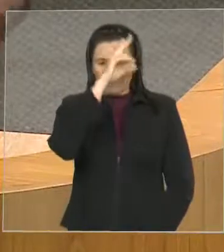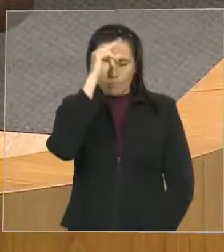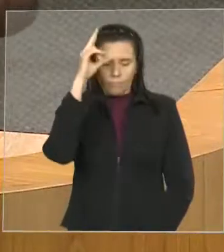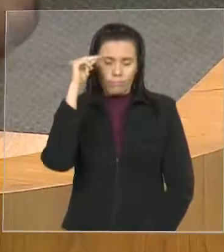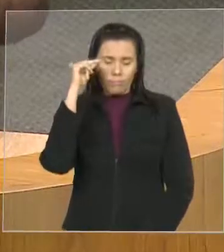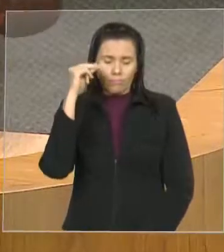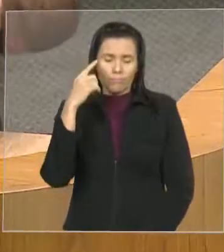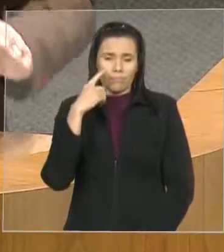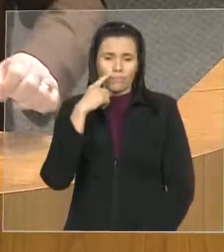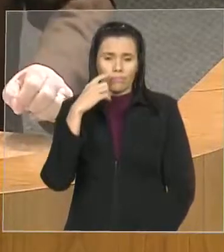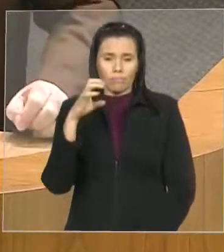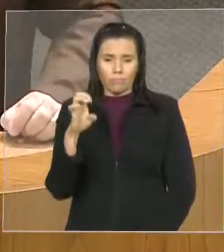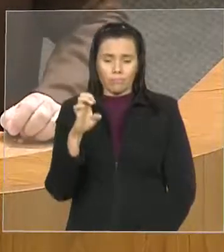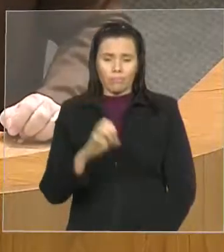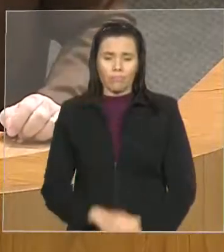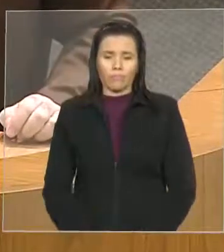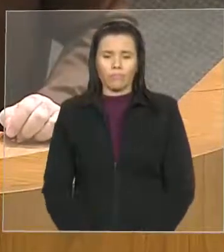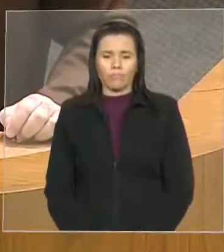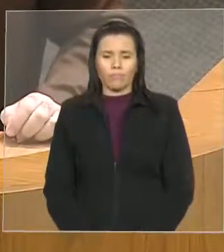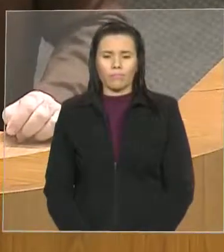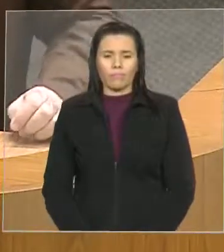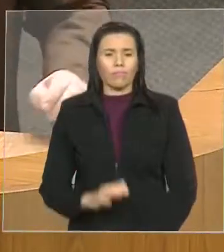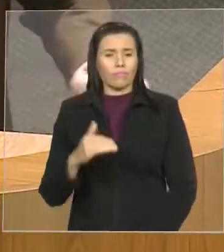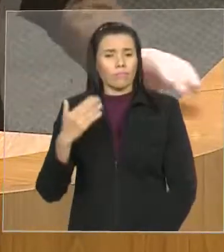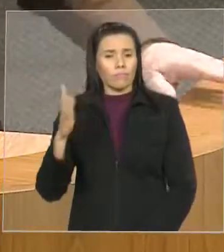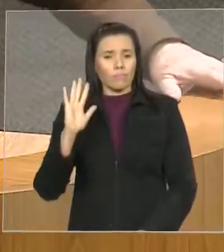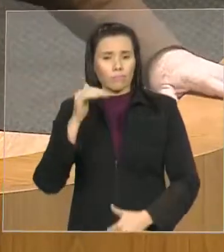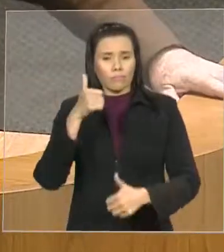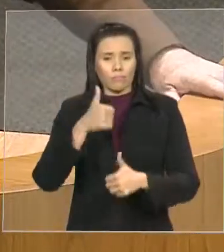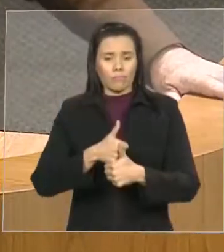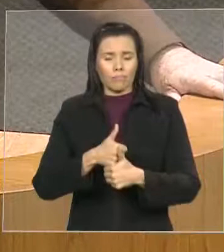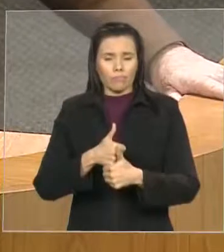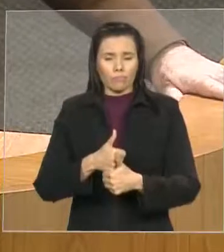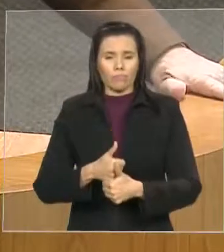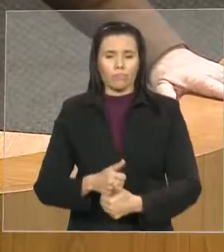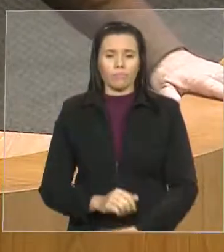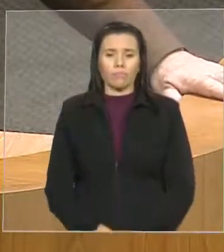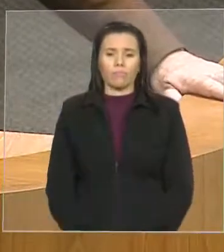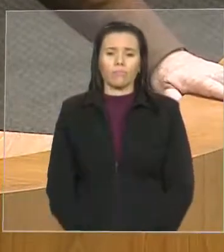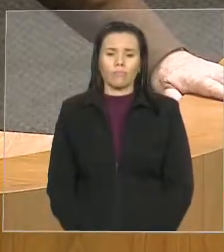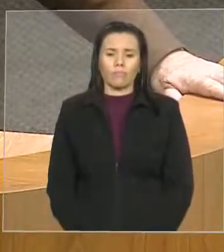depois de pouco tempo, deputado Jota Pinto, colocou